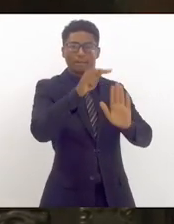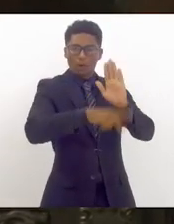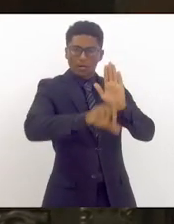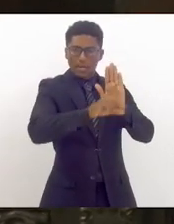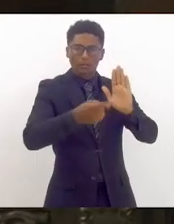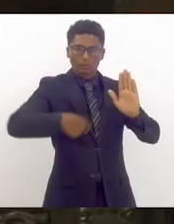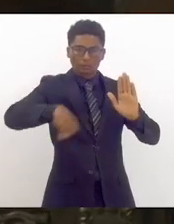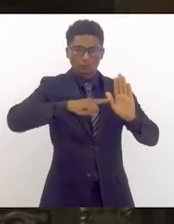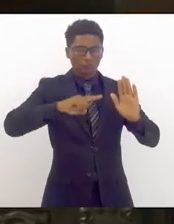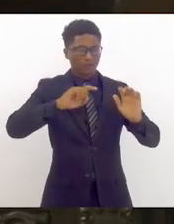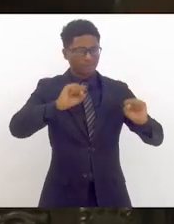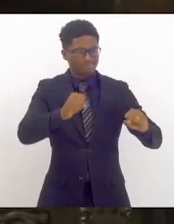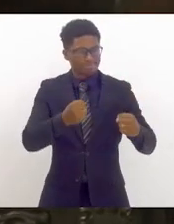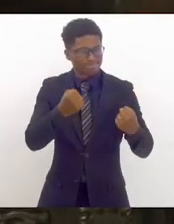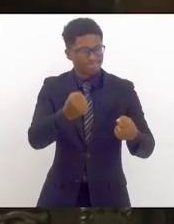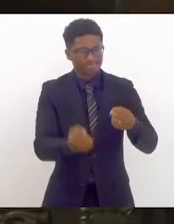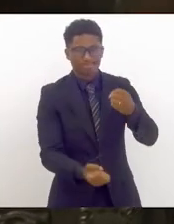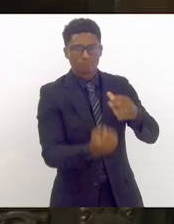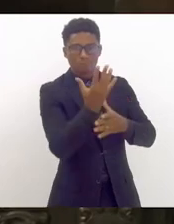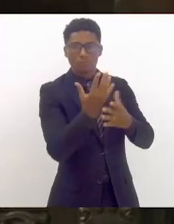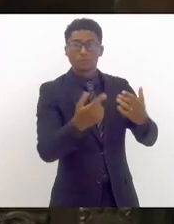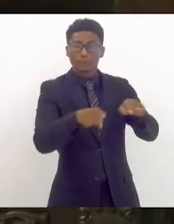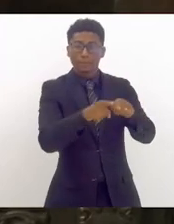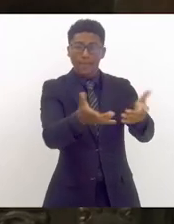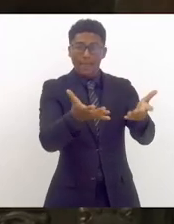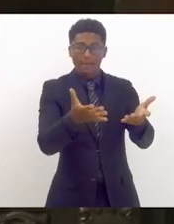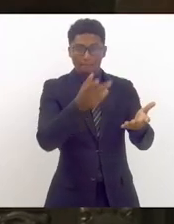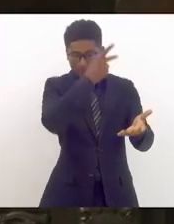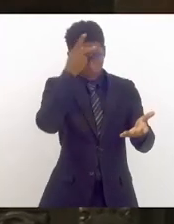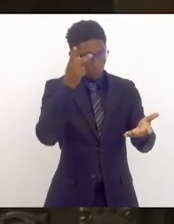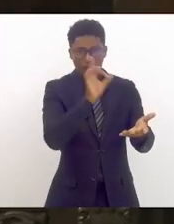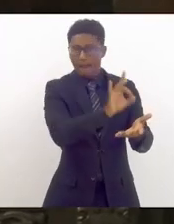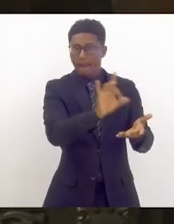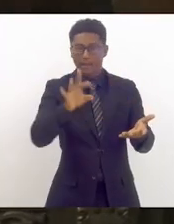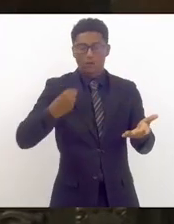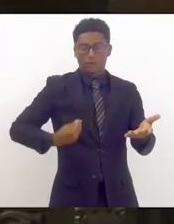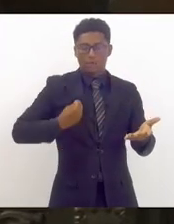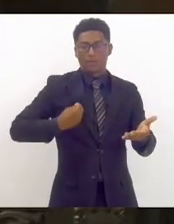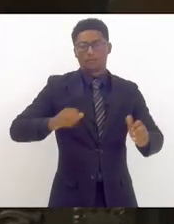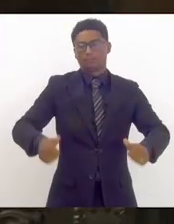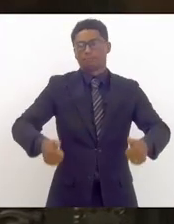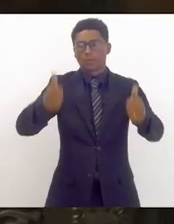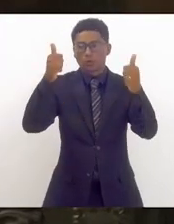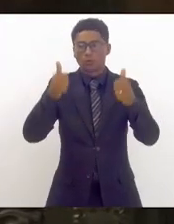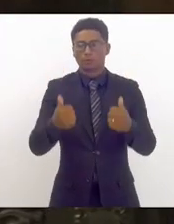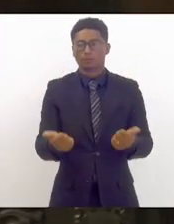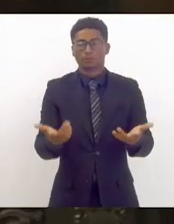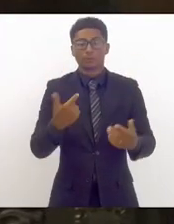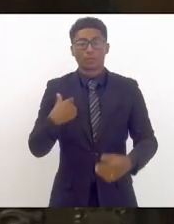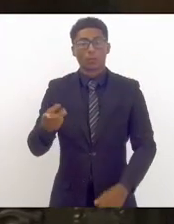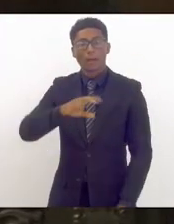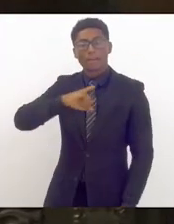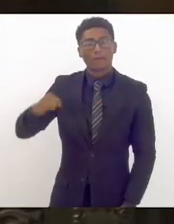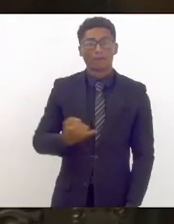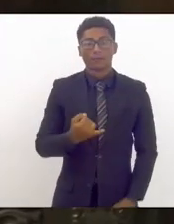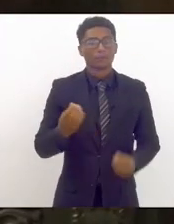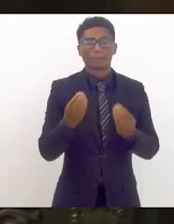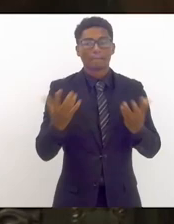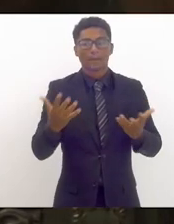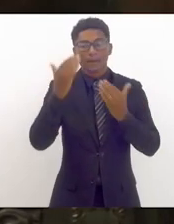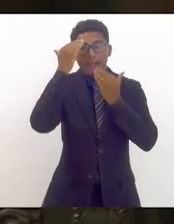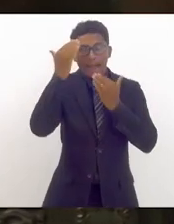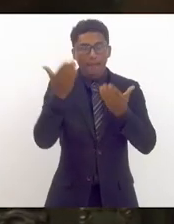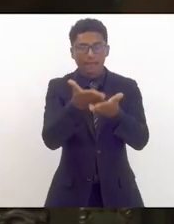nossa trajetória para melhorar a vida de cada pessoa desse Estado. Aproveito a oportunidade para agradecer aos